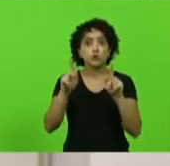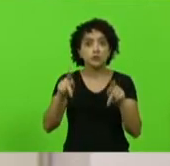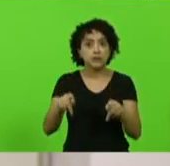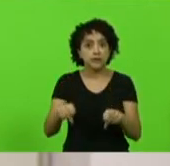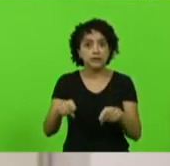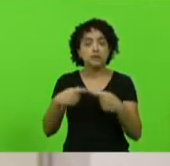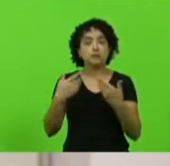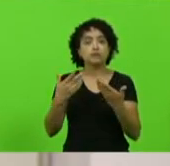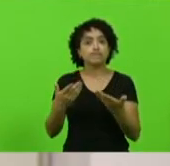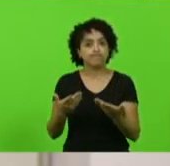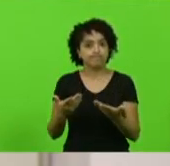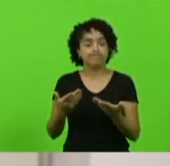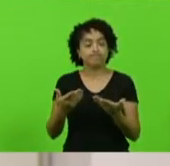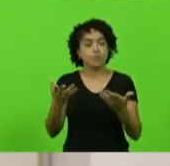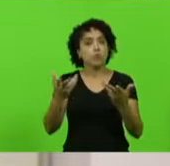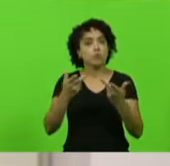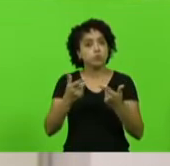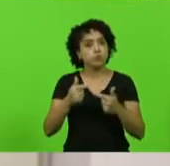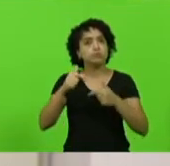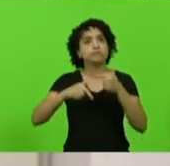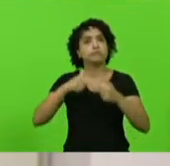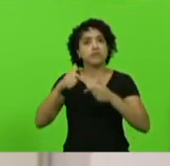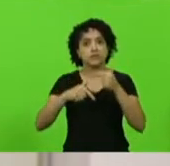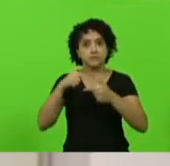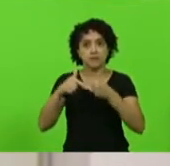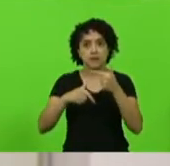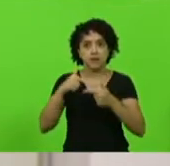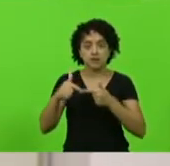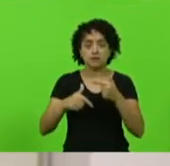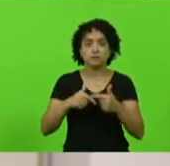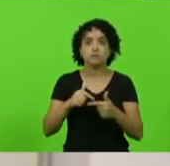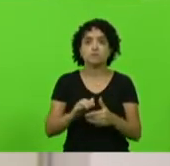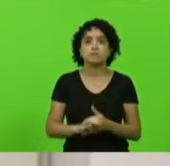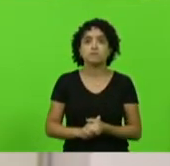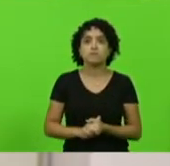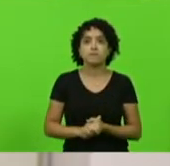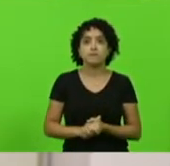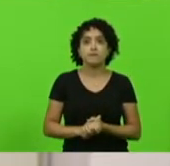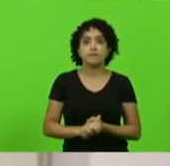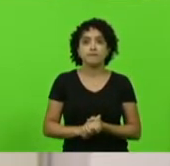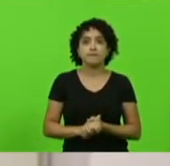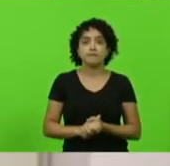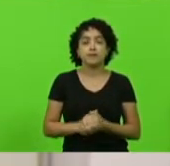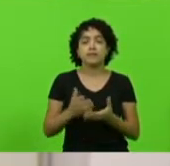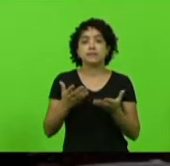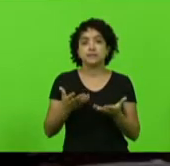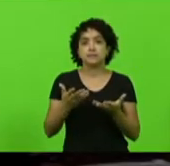um excepcional trabalho, reconhecido pela comunidade. E quero também